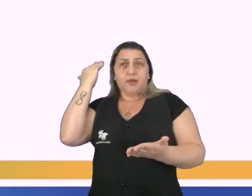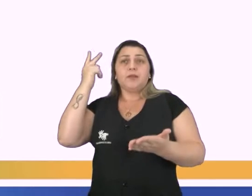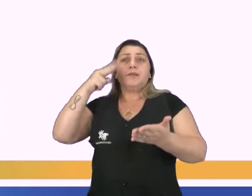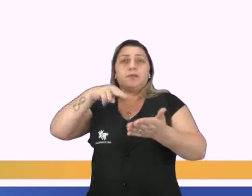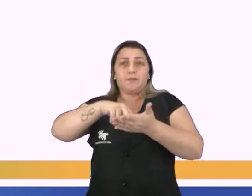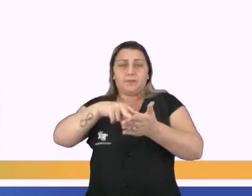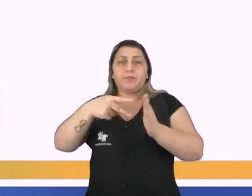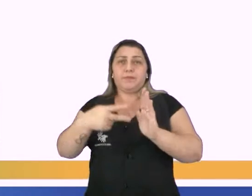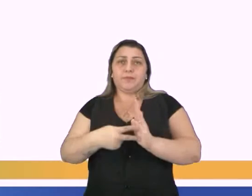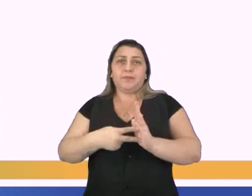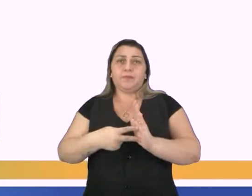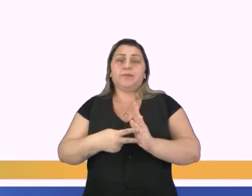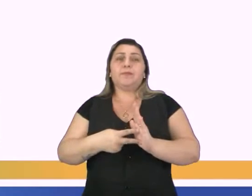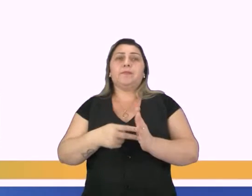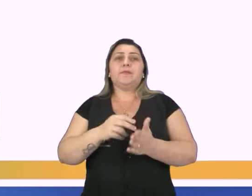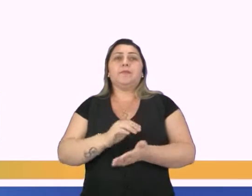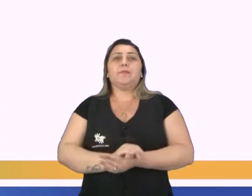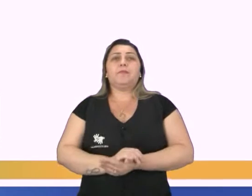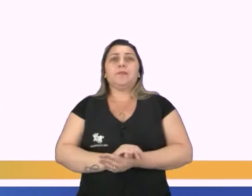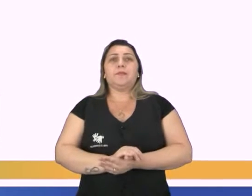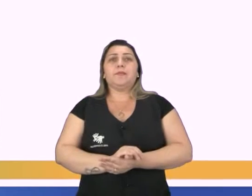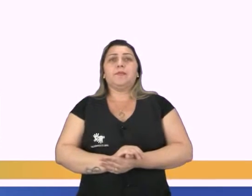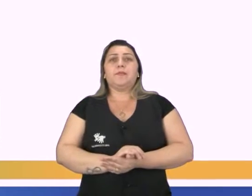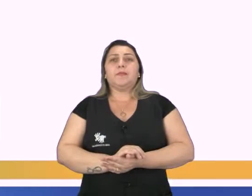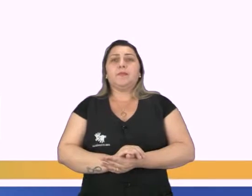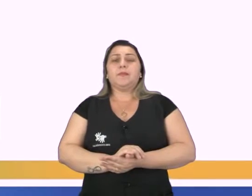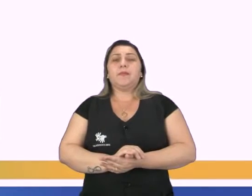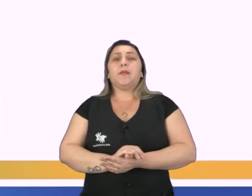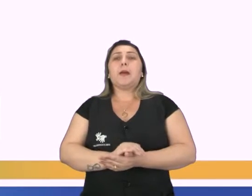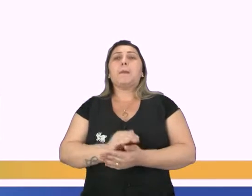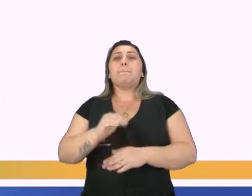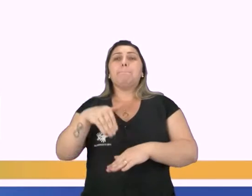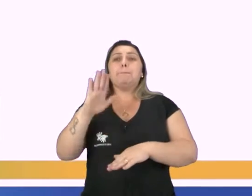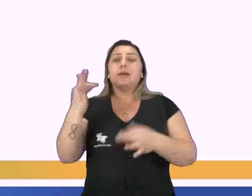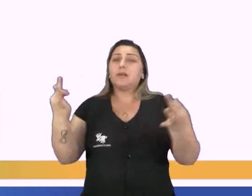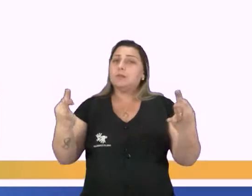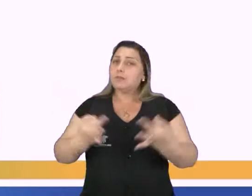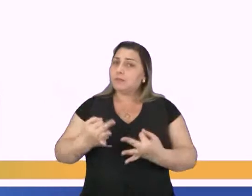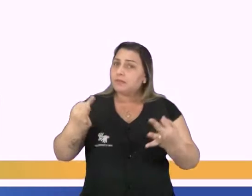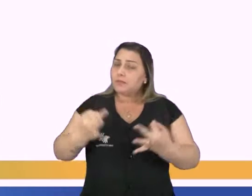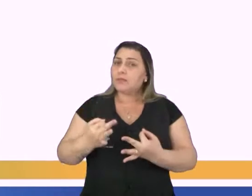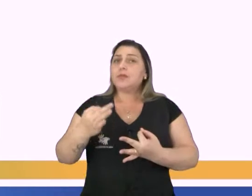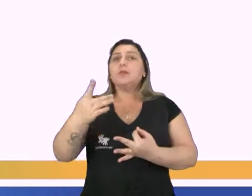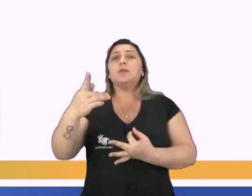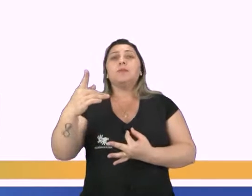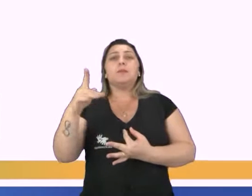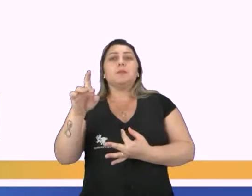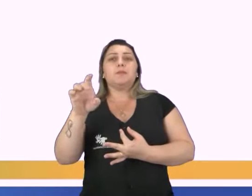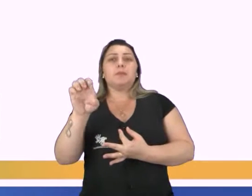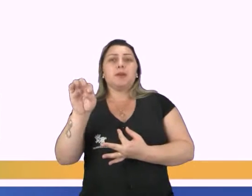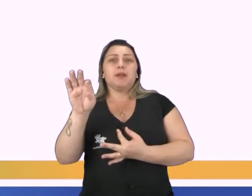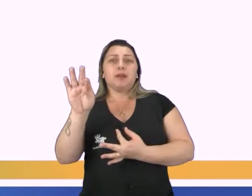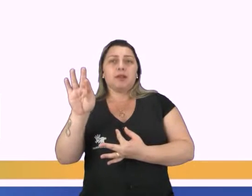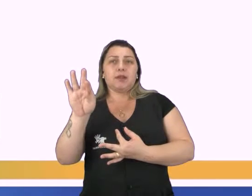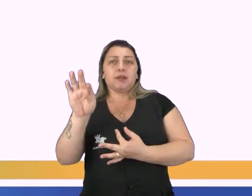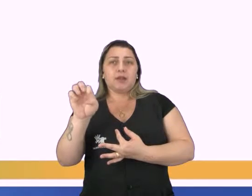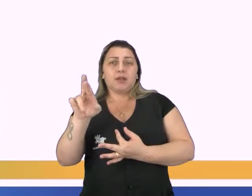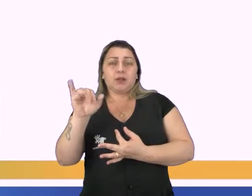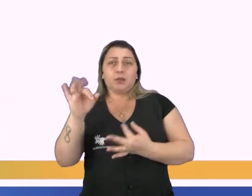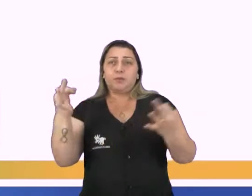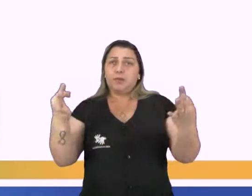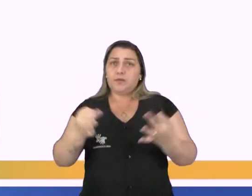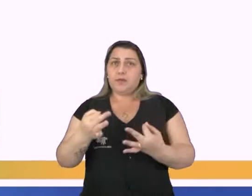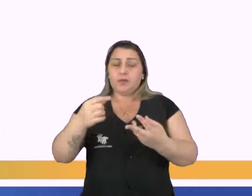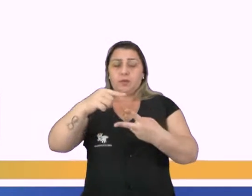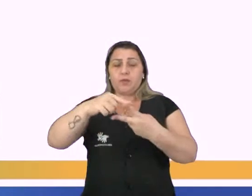significa passado, pretérito imperfeito, mais que perfeito, e o pretérito perfeito. E no futuro, nós temos